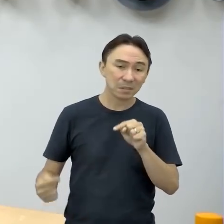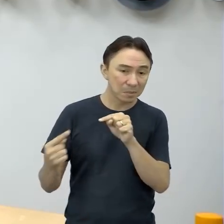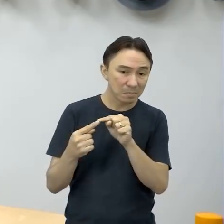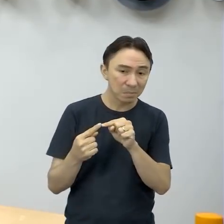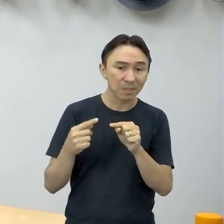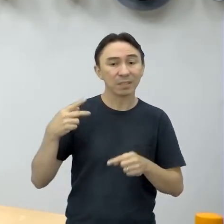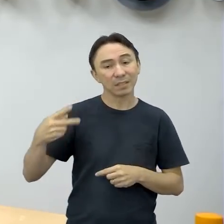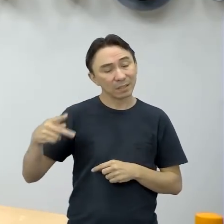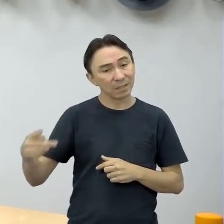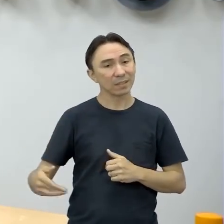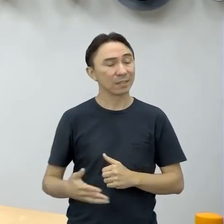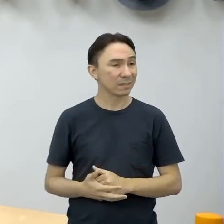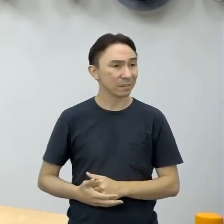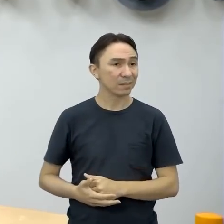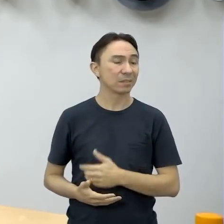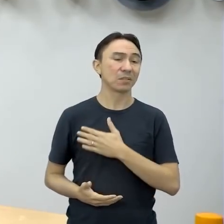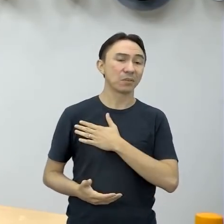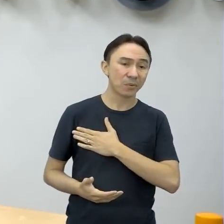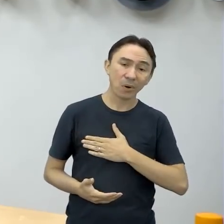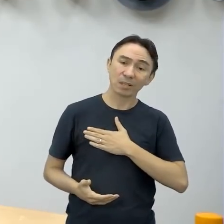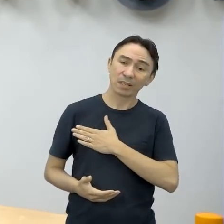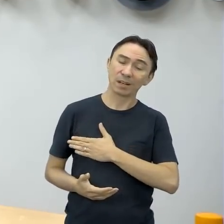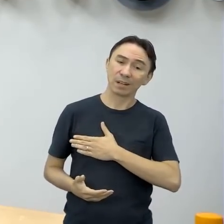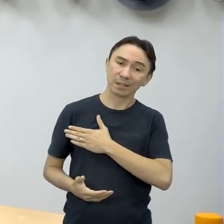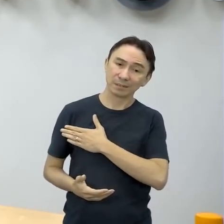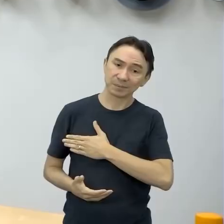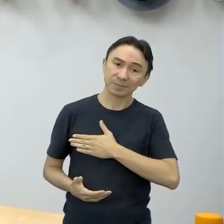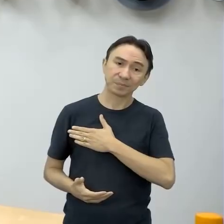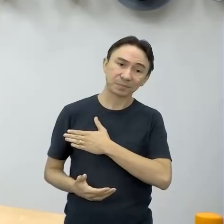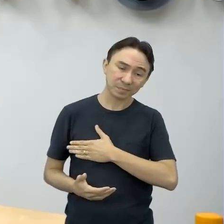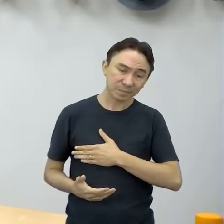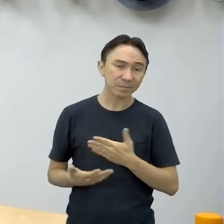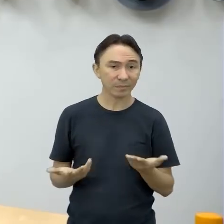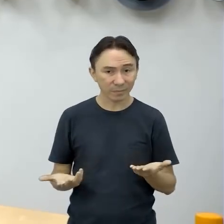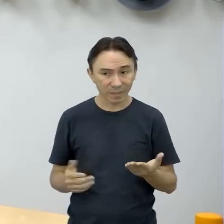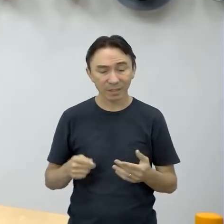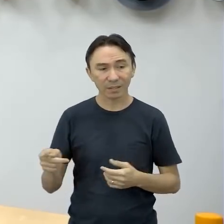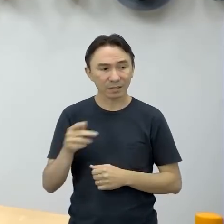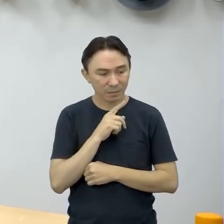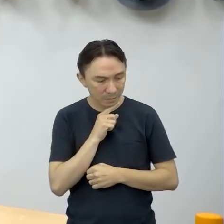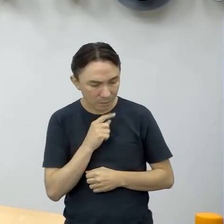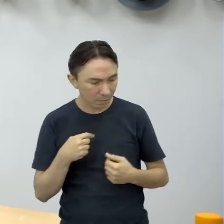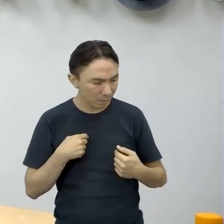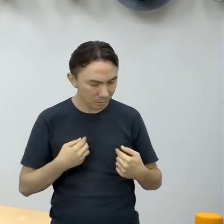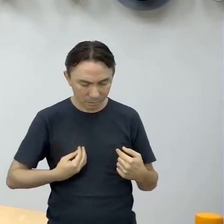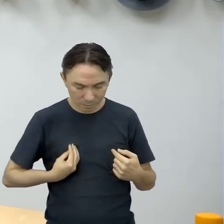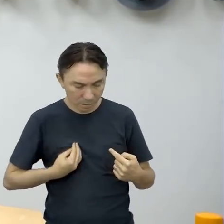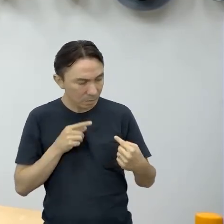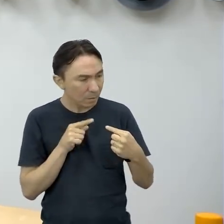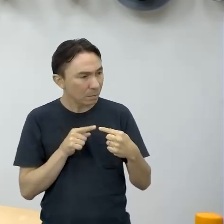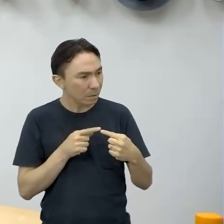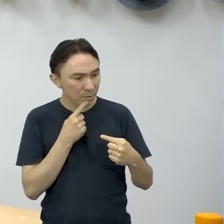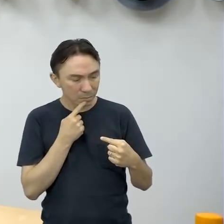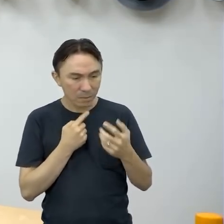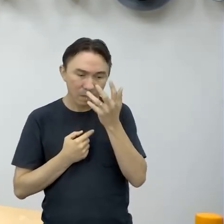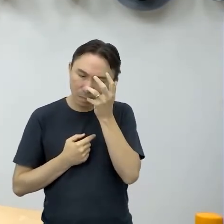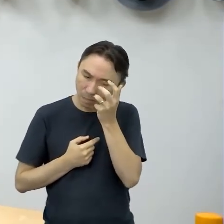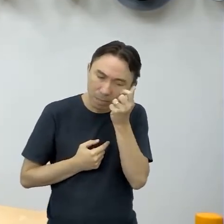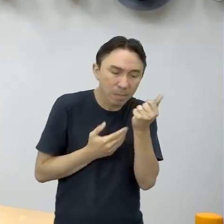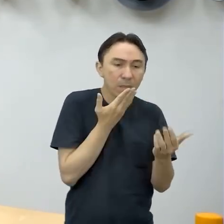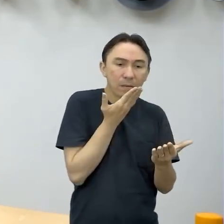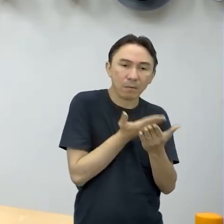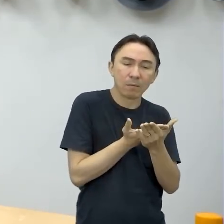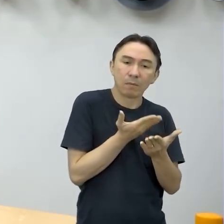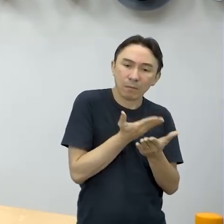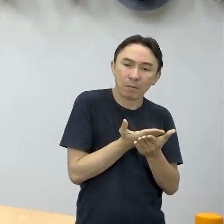vida, da vida deles, né? Então isso vai atraí-los, né? Vai estimulá-lo a estudar e buscar cada